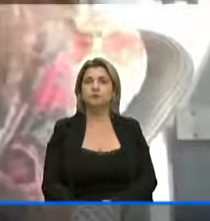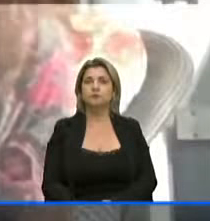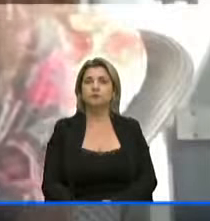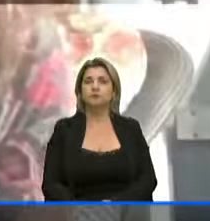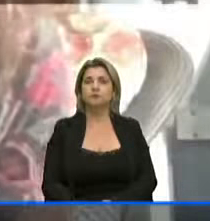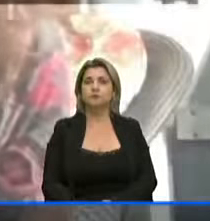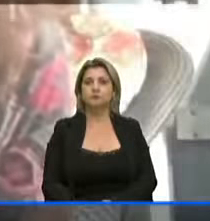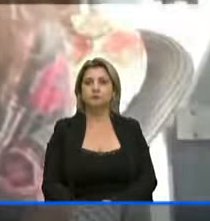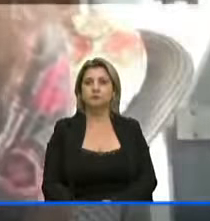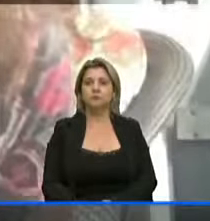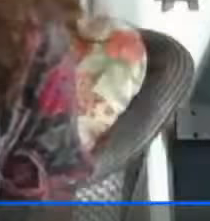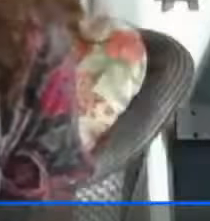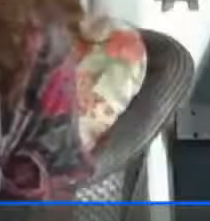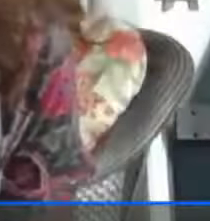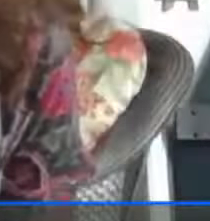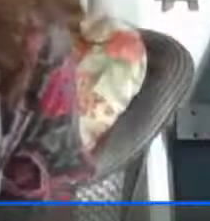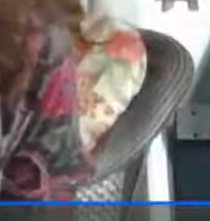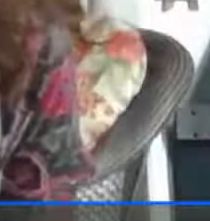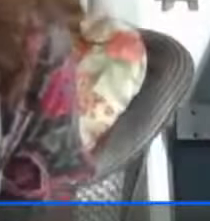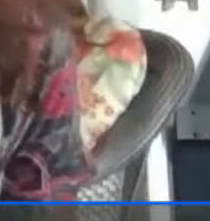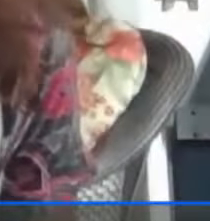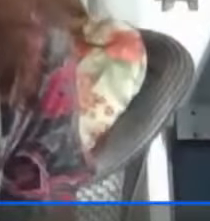dia.